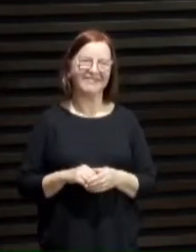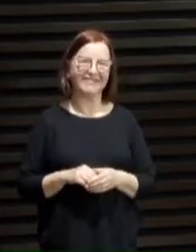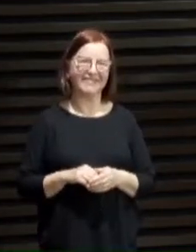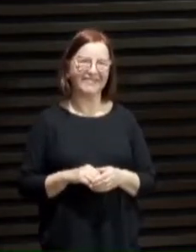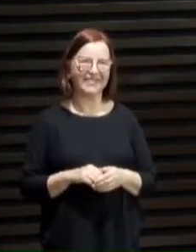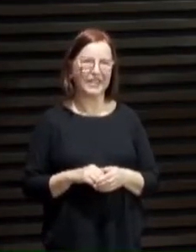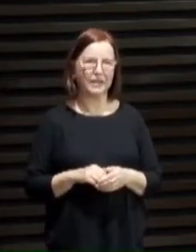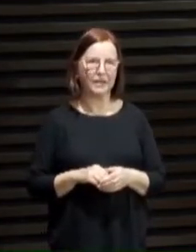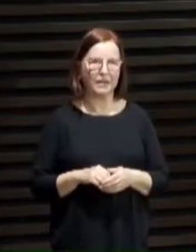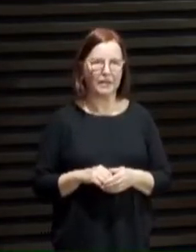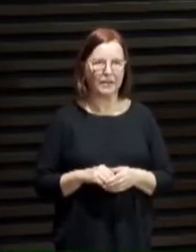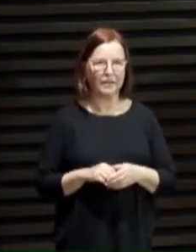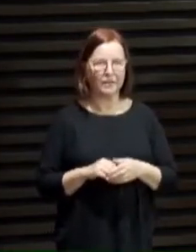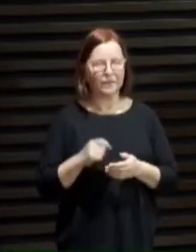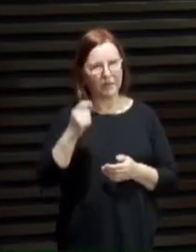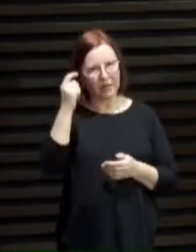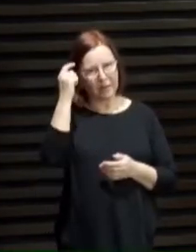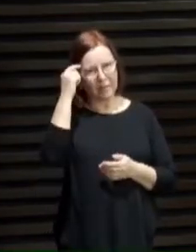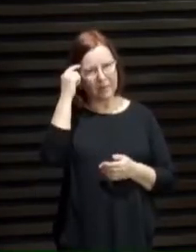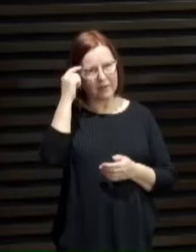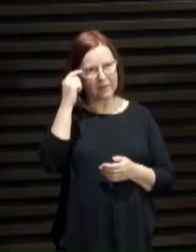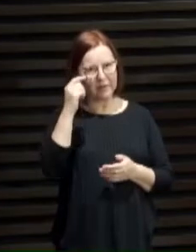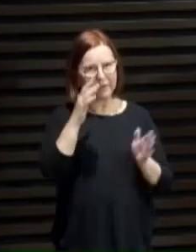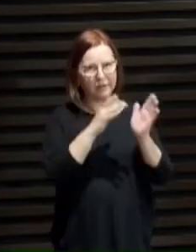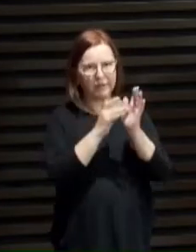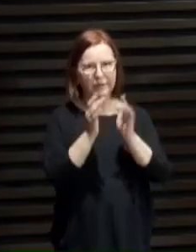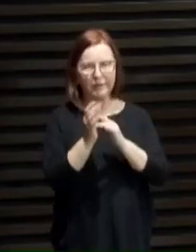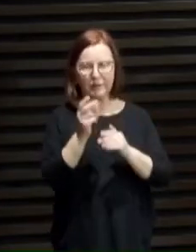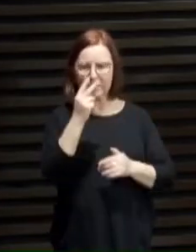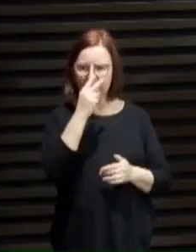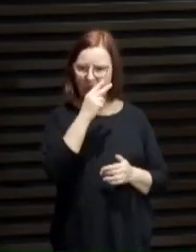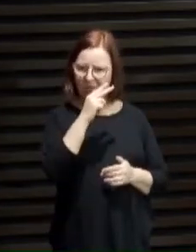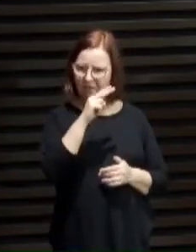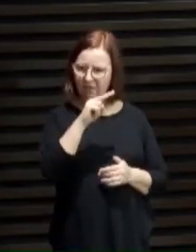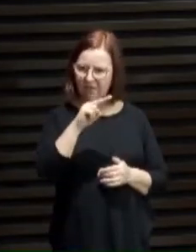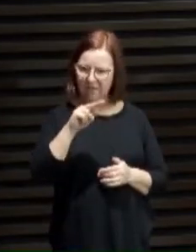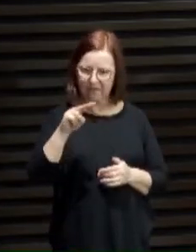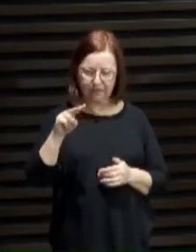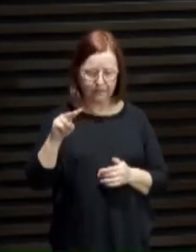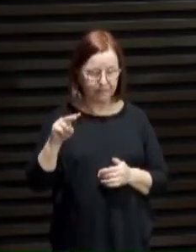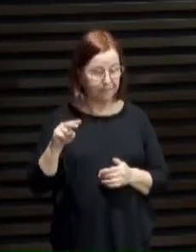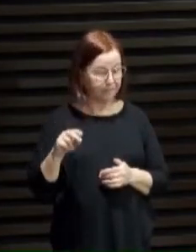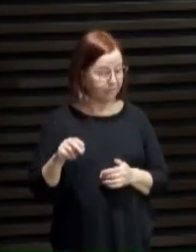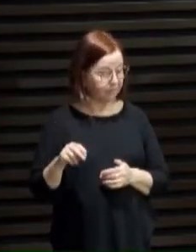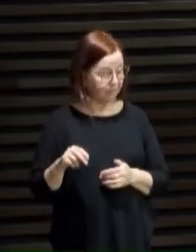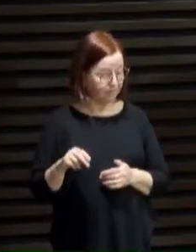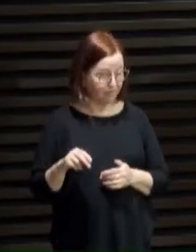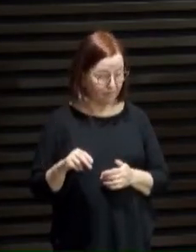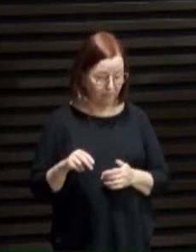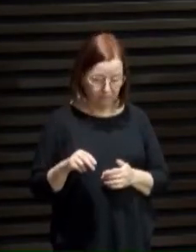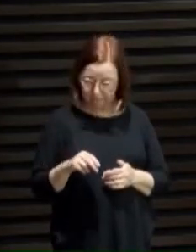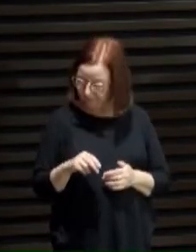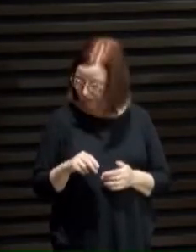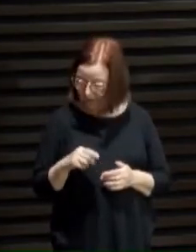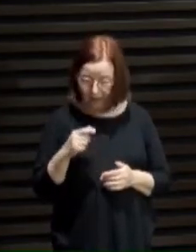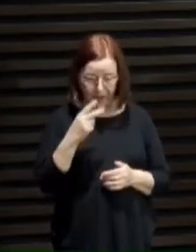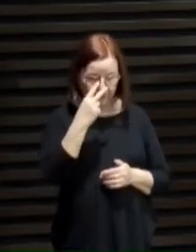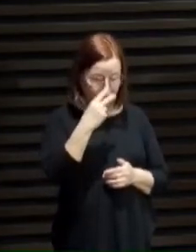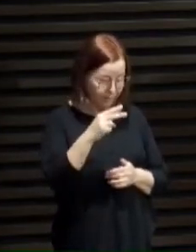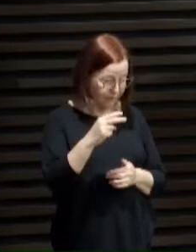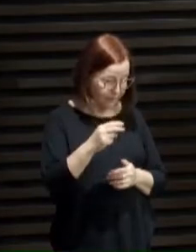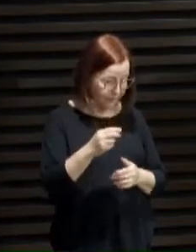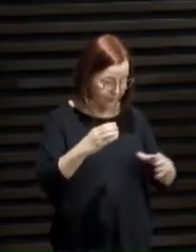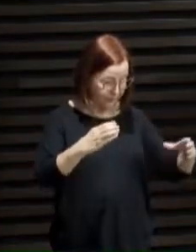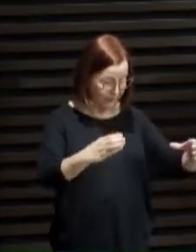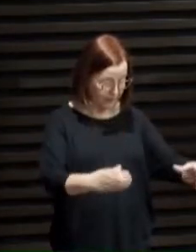mesa. Imagine a cena, Jesus olhando todo mundo passar largo na bacia, olhar para a bacia, arrumar o